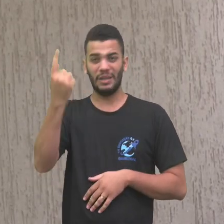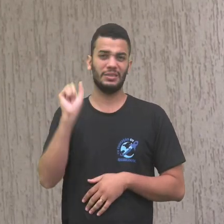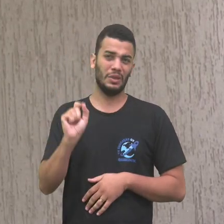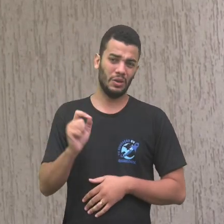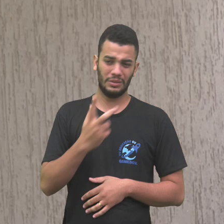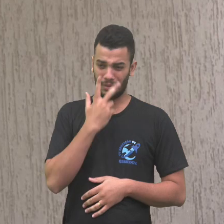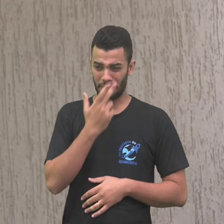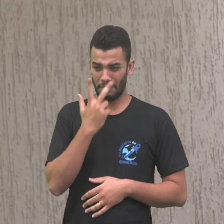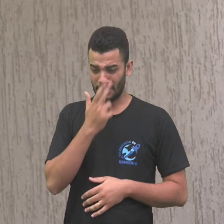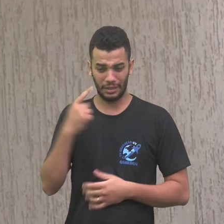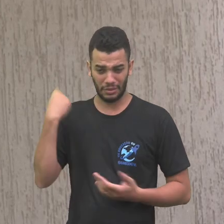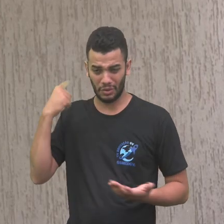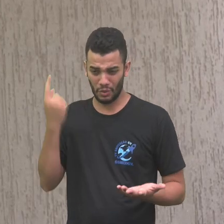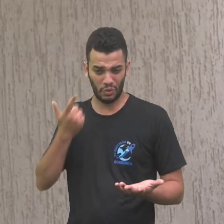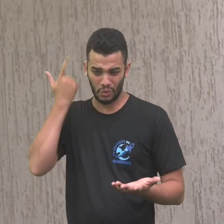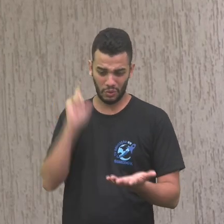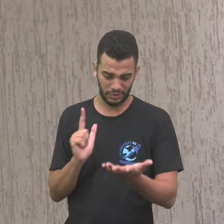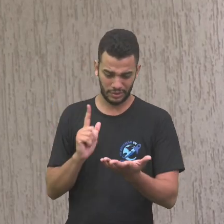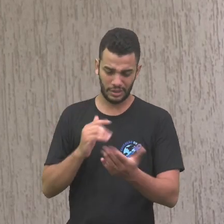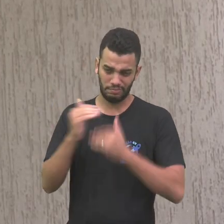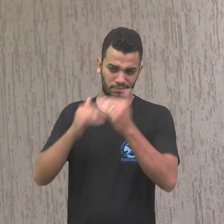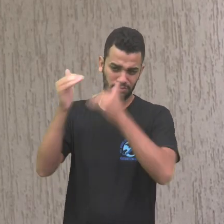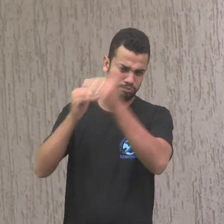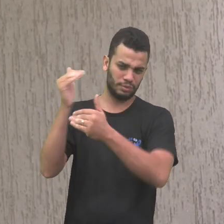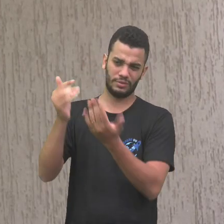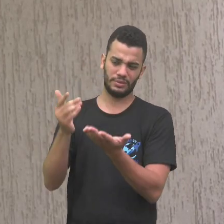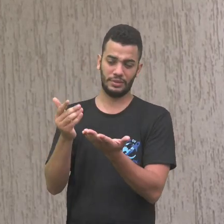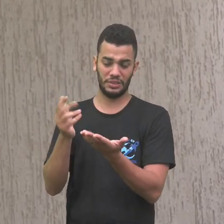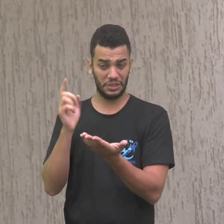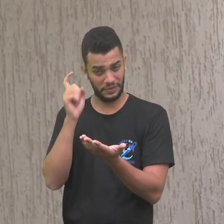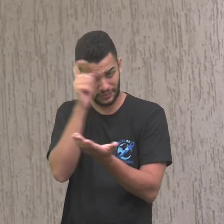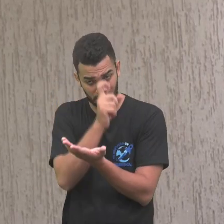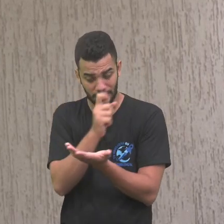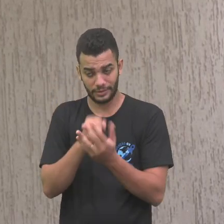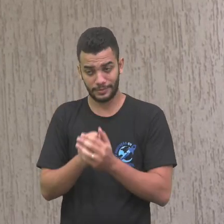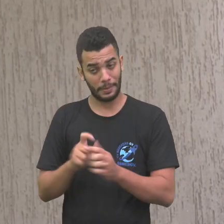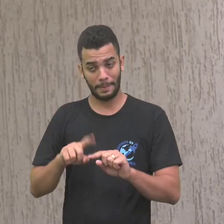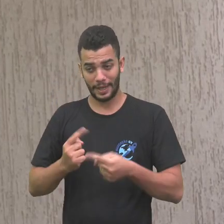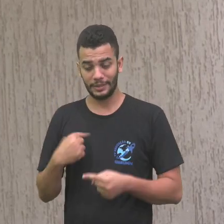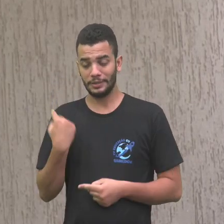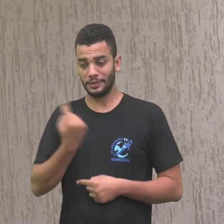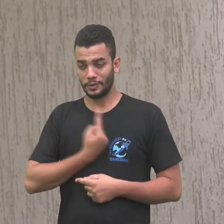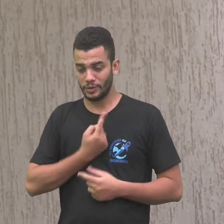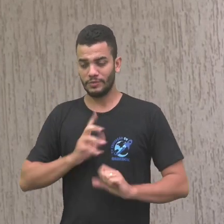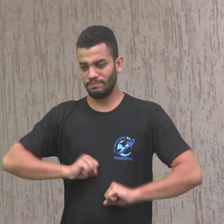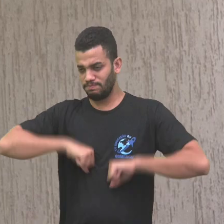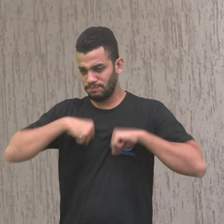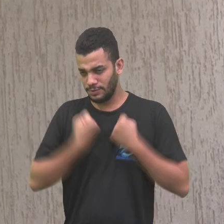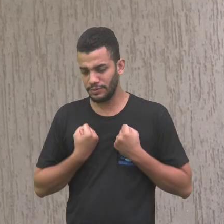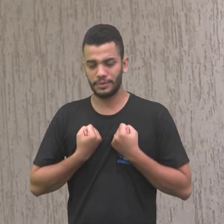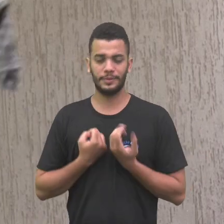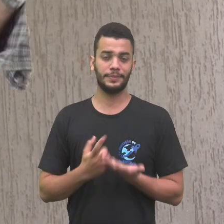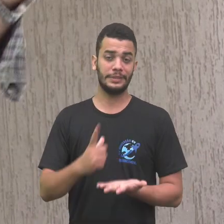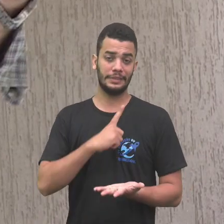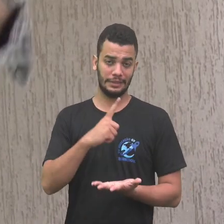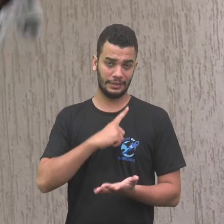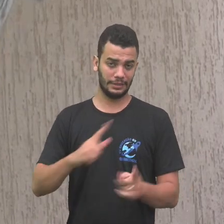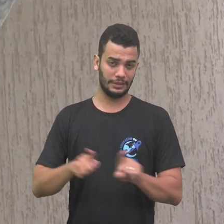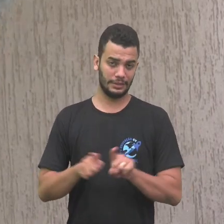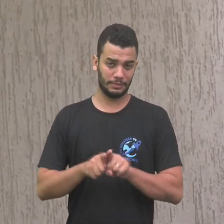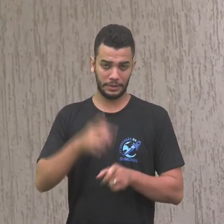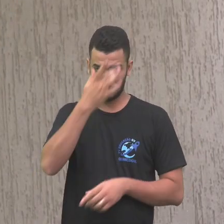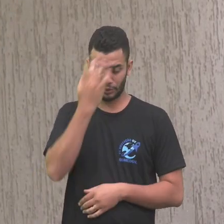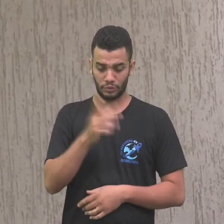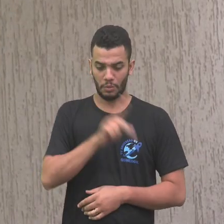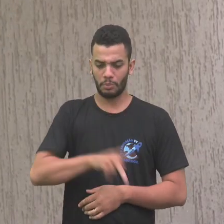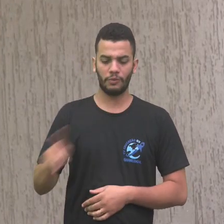se tornando realidade. E a gente ainda tem, do nosso lado, as nossas colegas, os nossos colegas diretores,